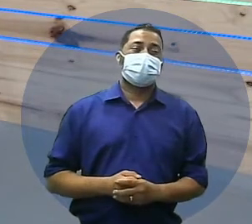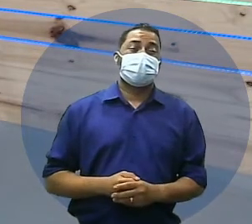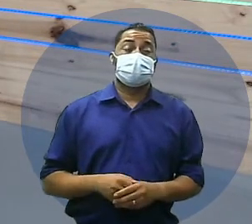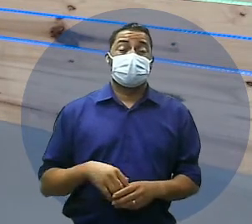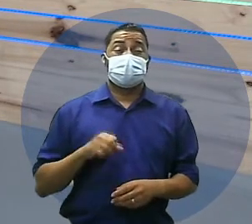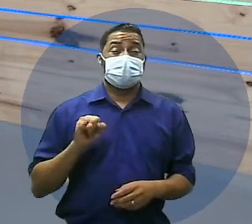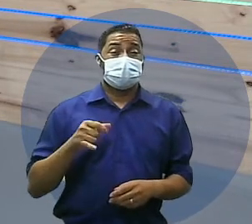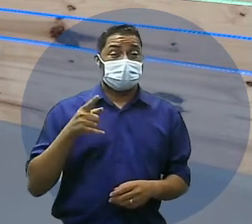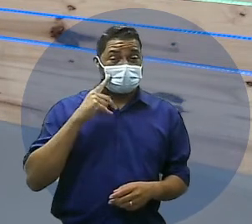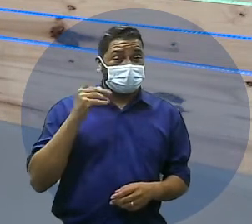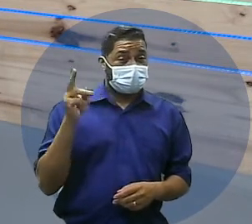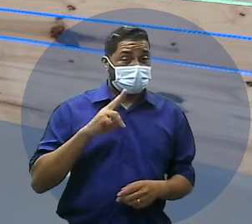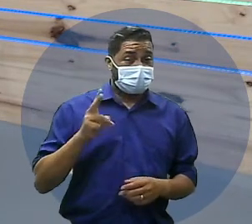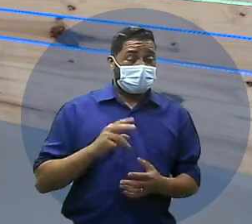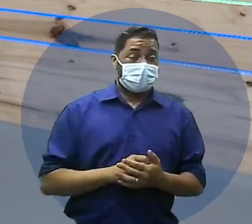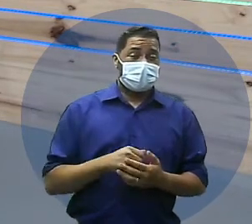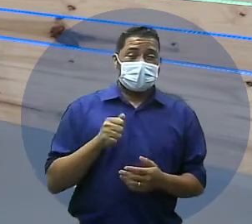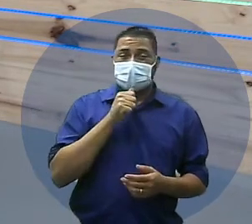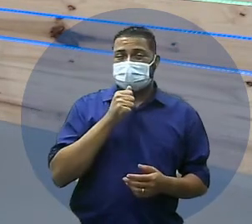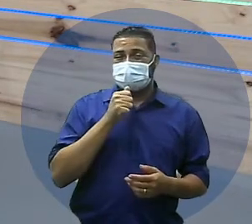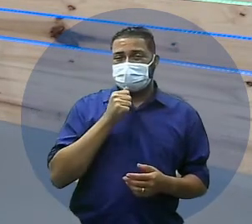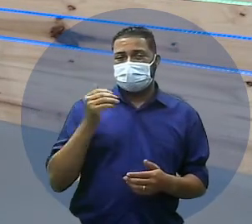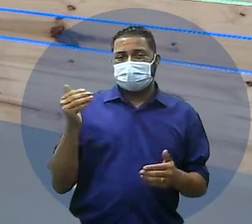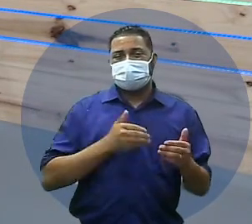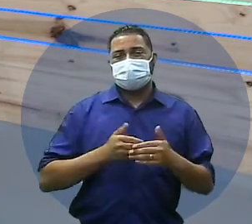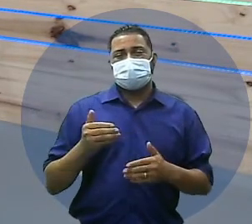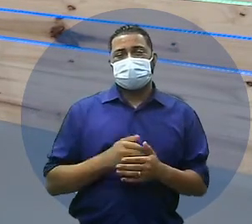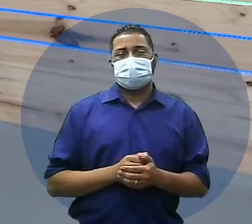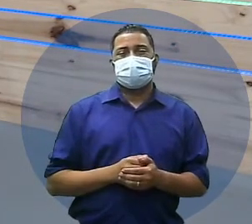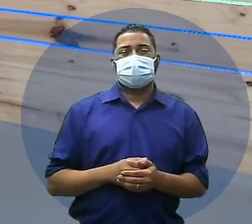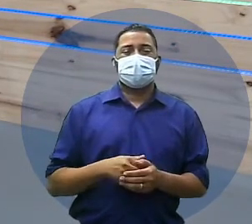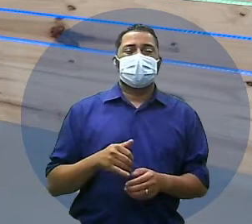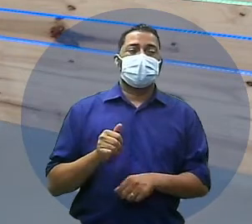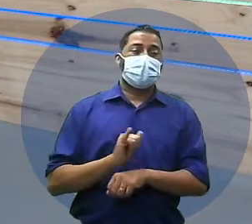Se você ainda não viu o canal do Jefferson, acessa lá